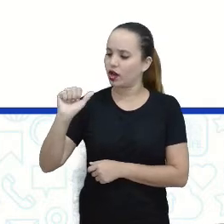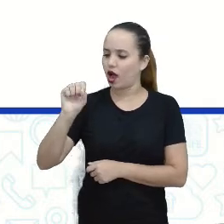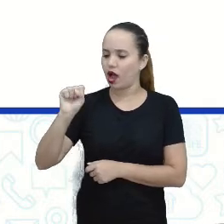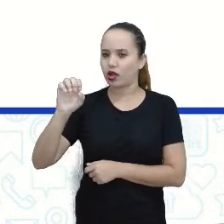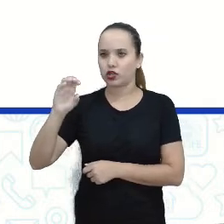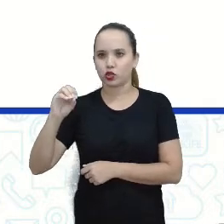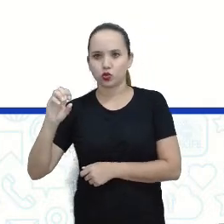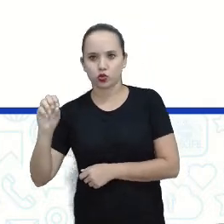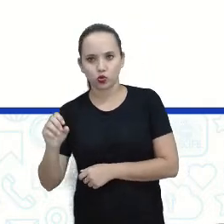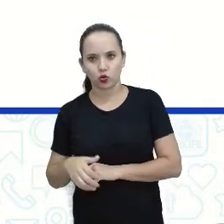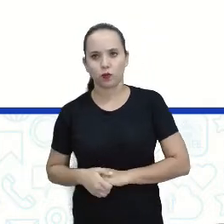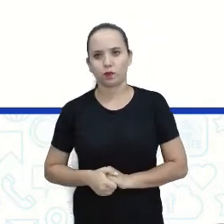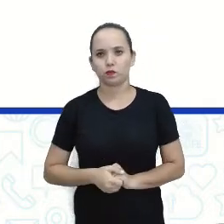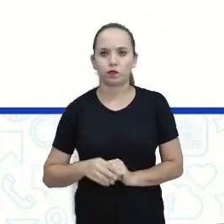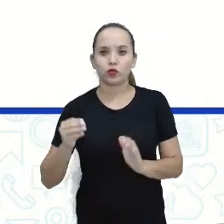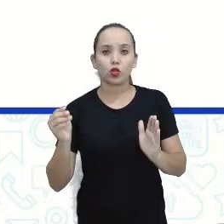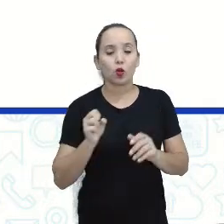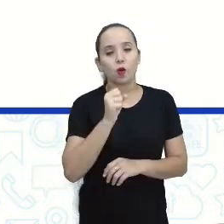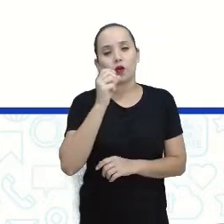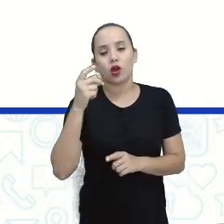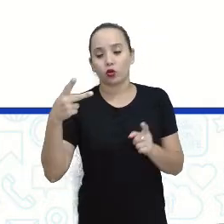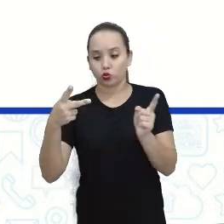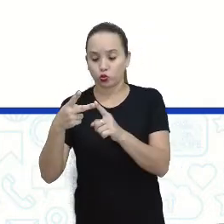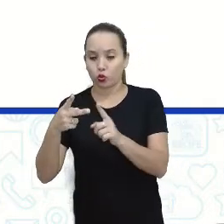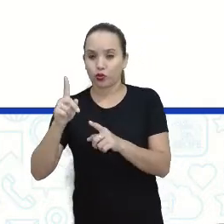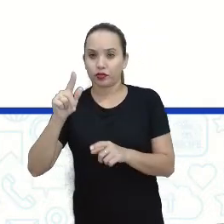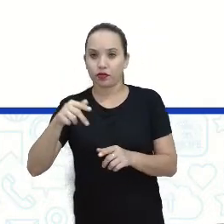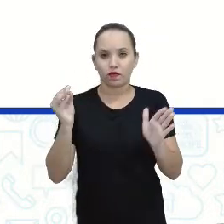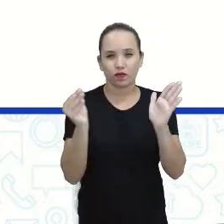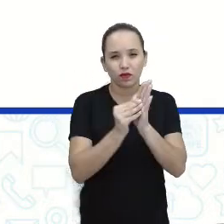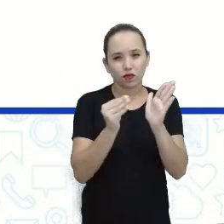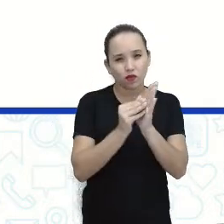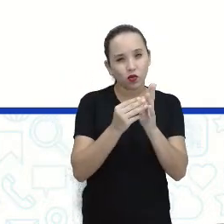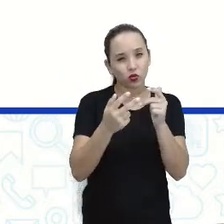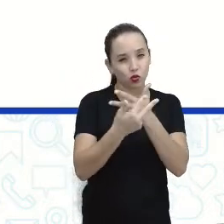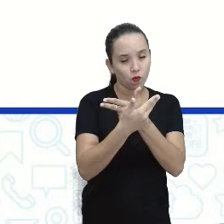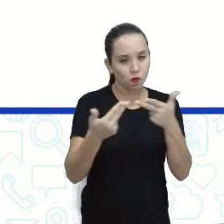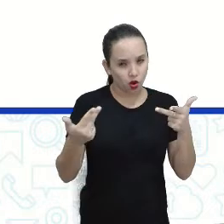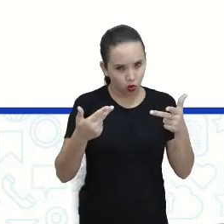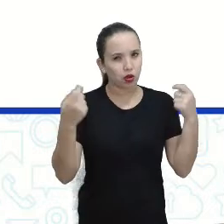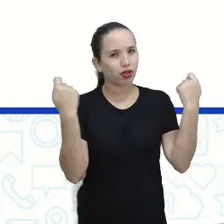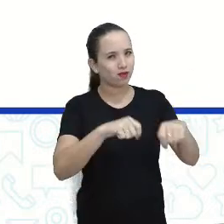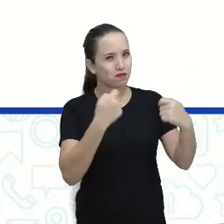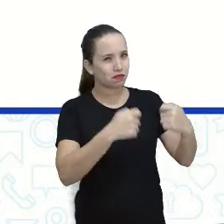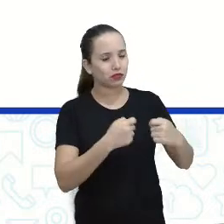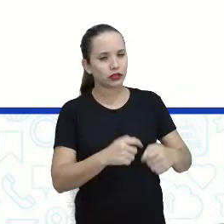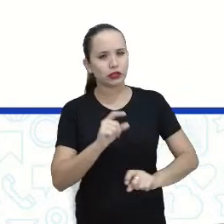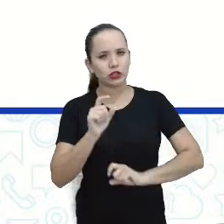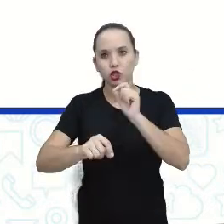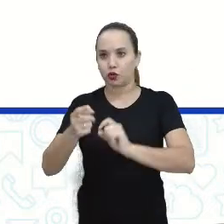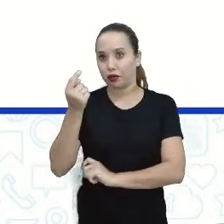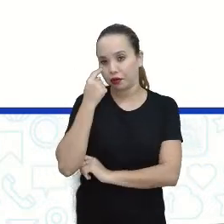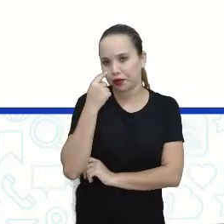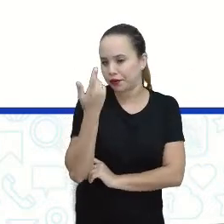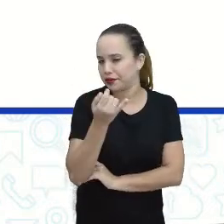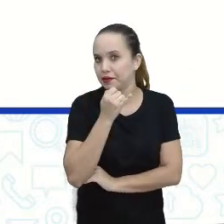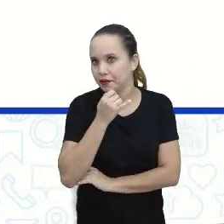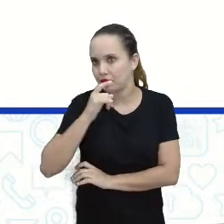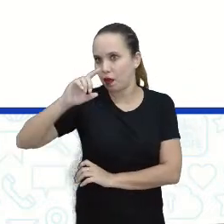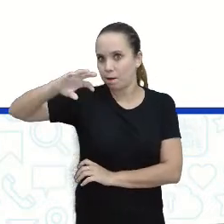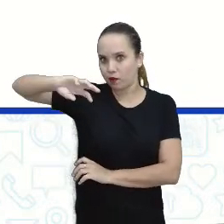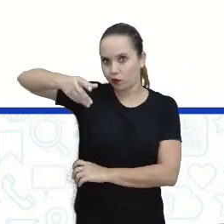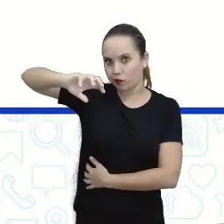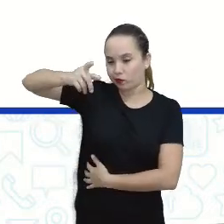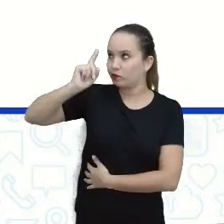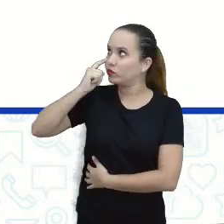é falta de algo necessário. Olha aí, essa torneirinha aí com essa aguinha descendo, né?